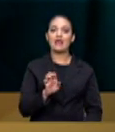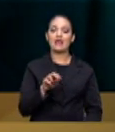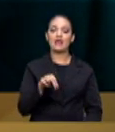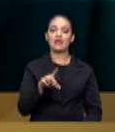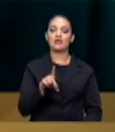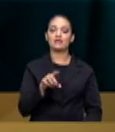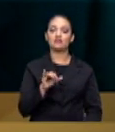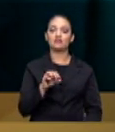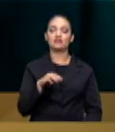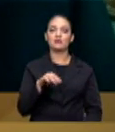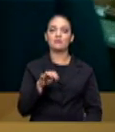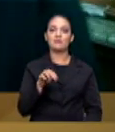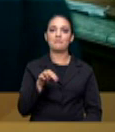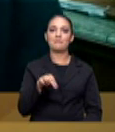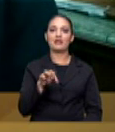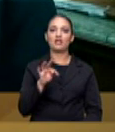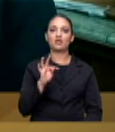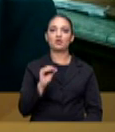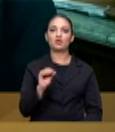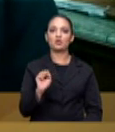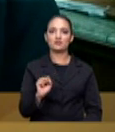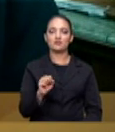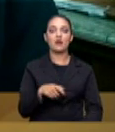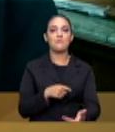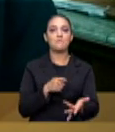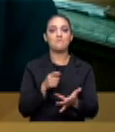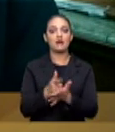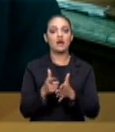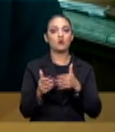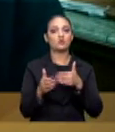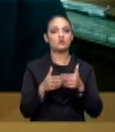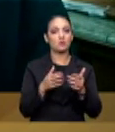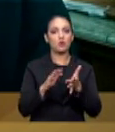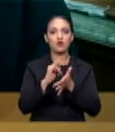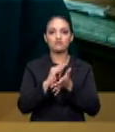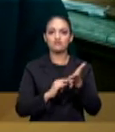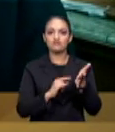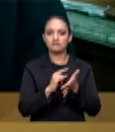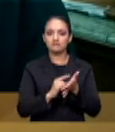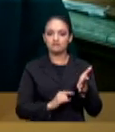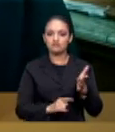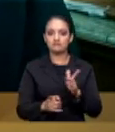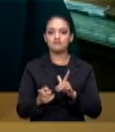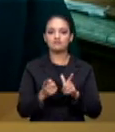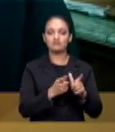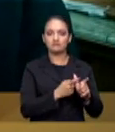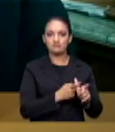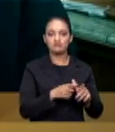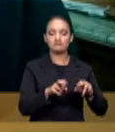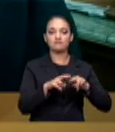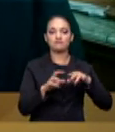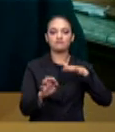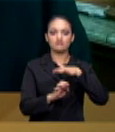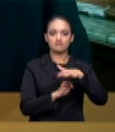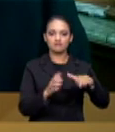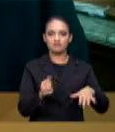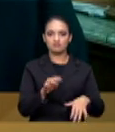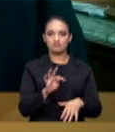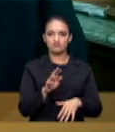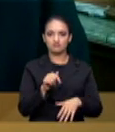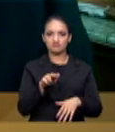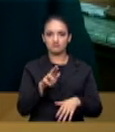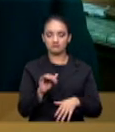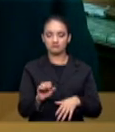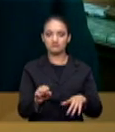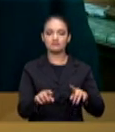rendimentos pagos a qualquer título, por ele, suas autarquias e pelas